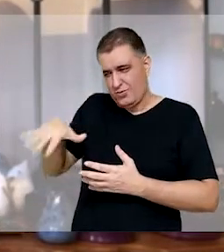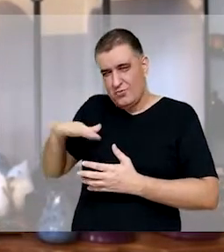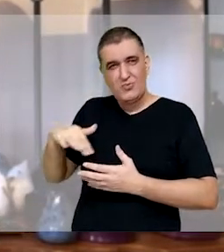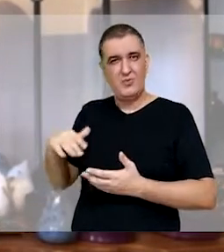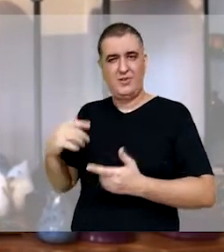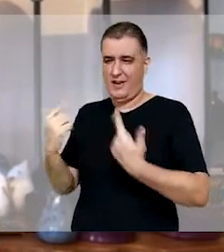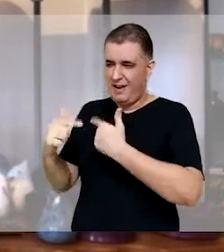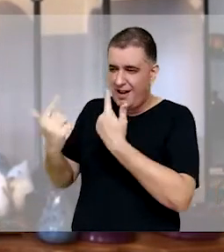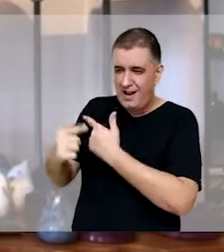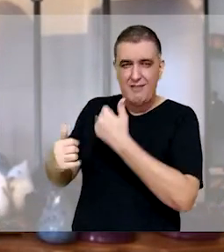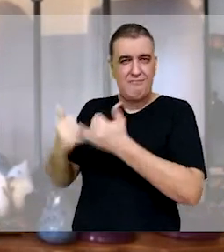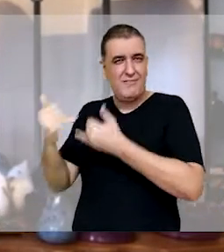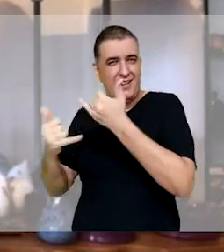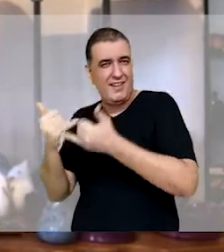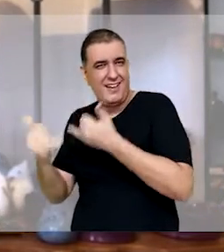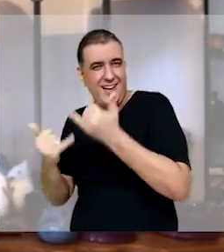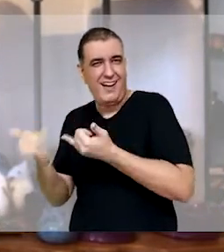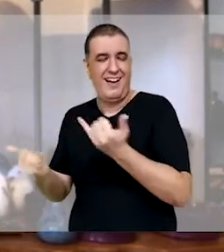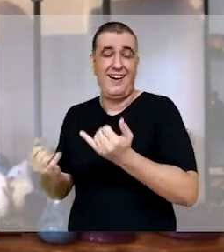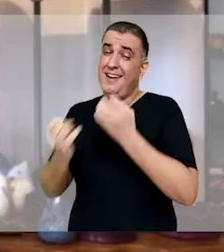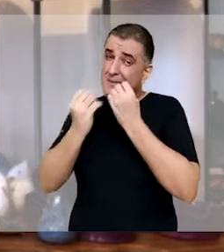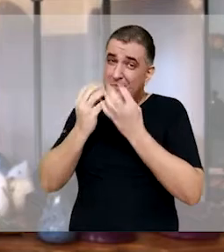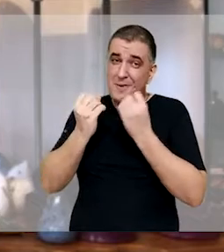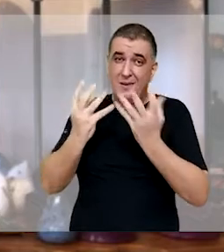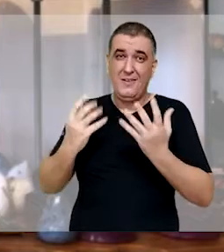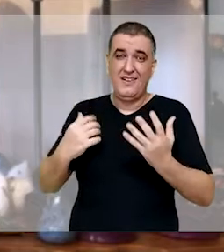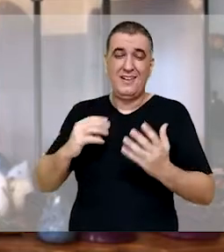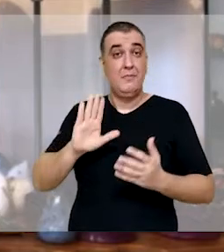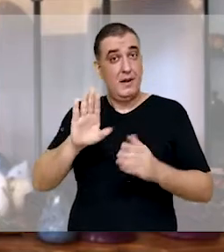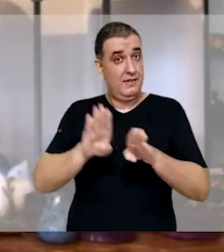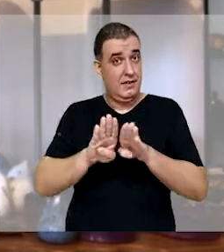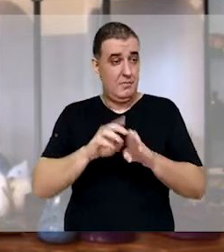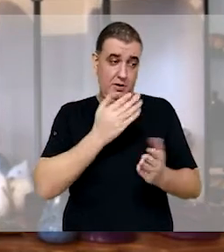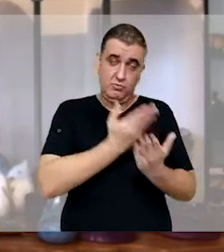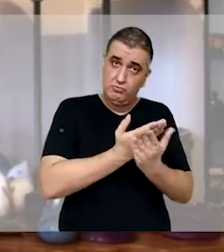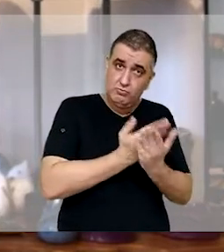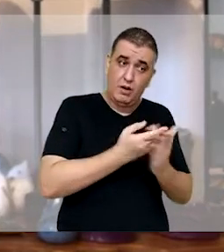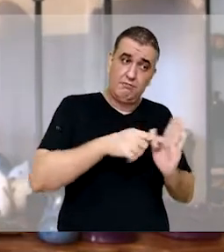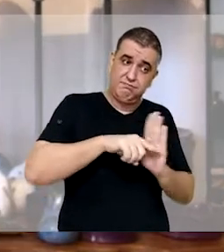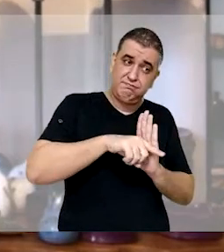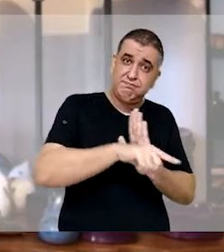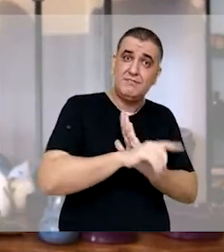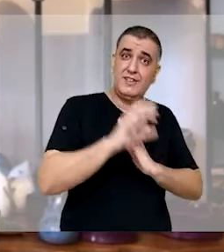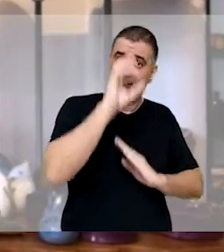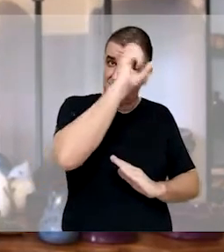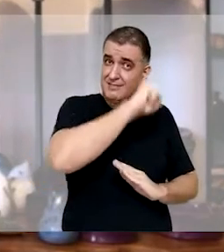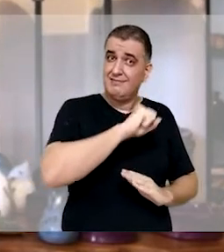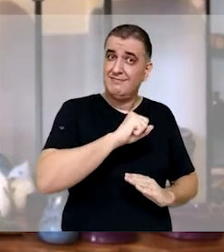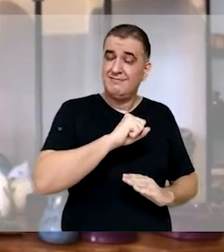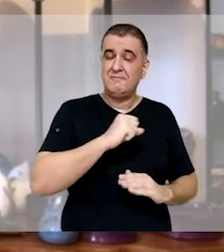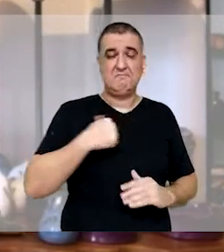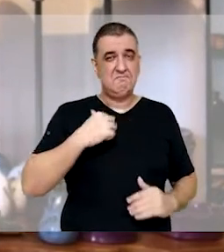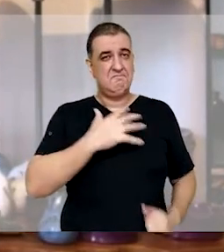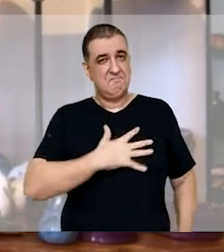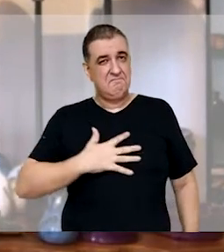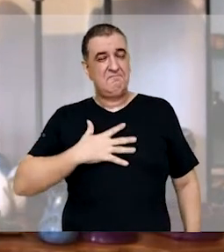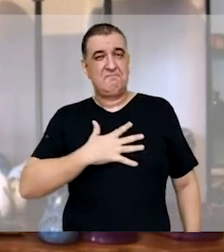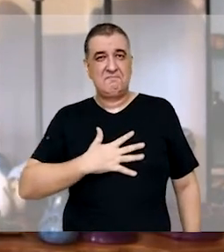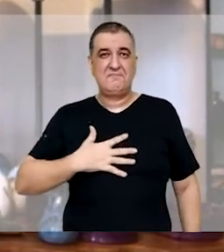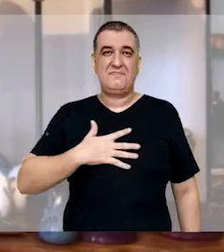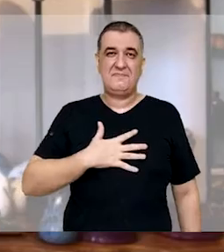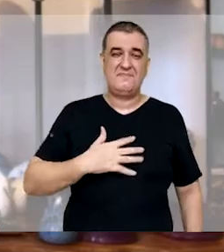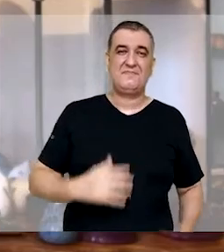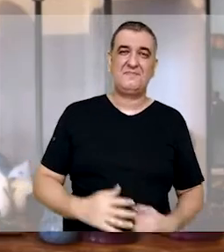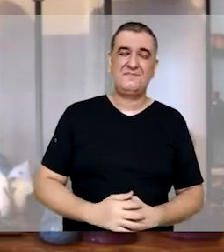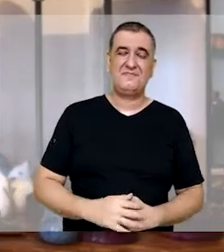os meus colegas, era uma diversão, mas era o estudo de uma linguagem, mas a minha pretensão até ela é muito pequena,